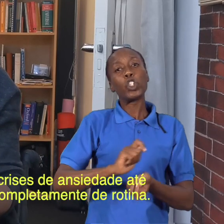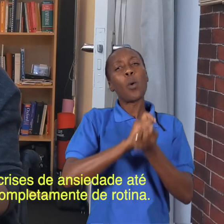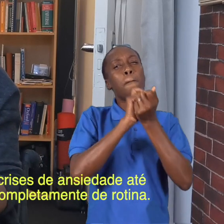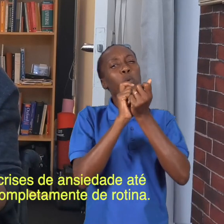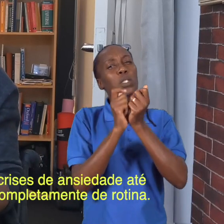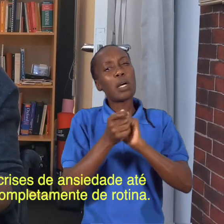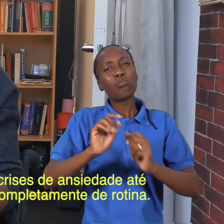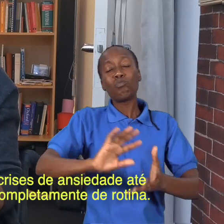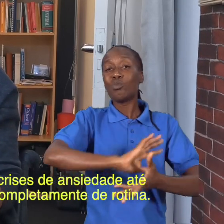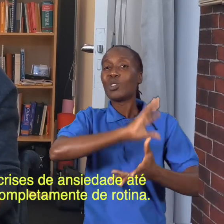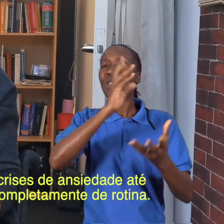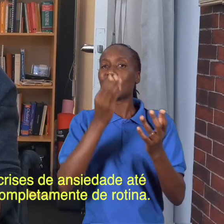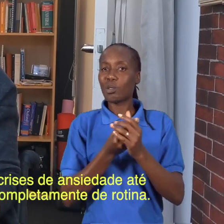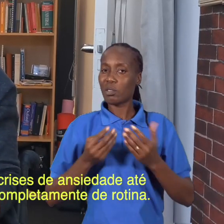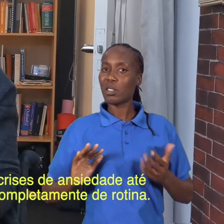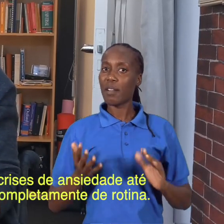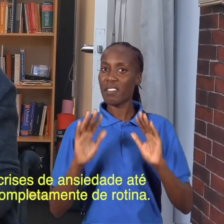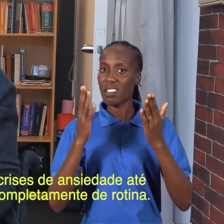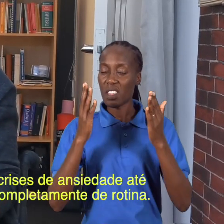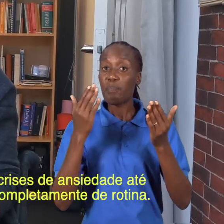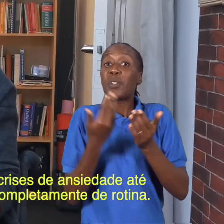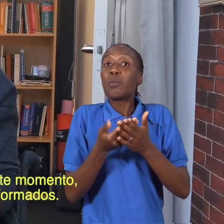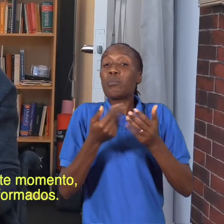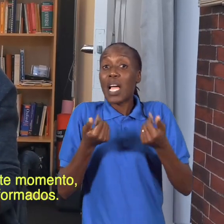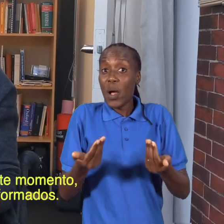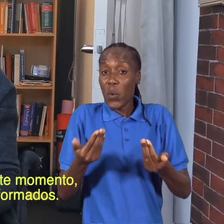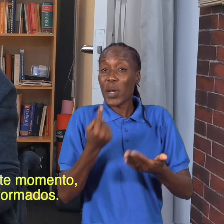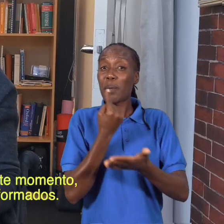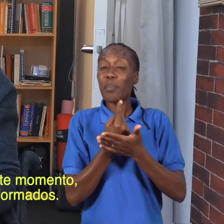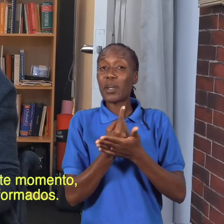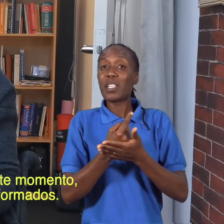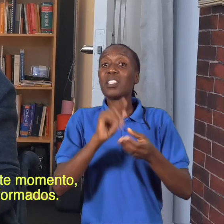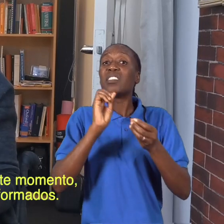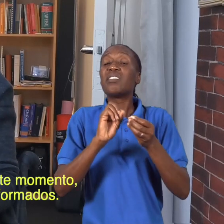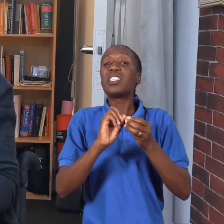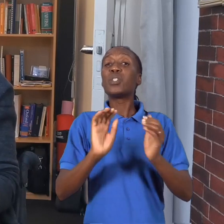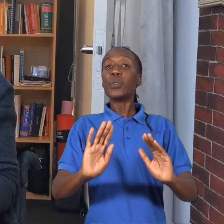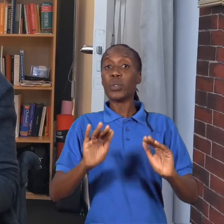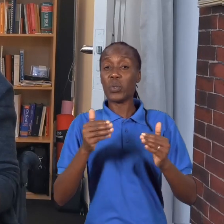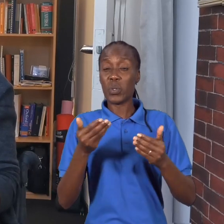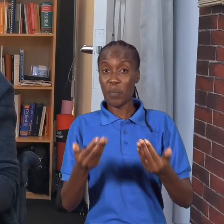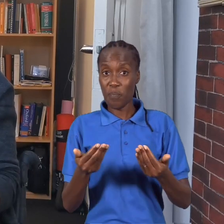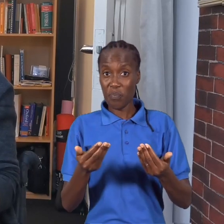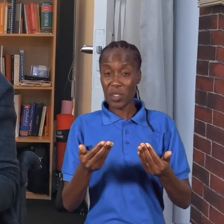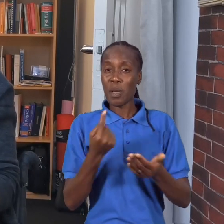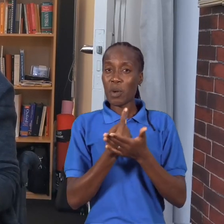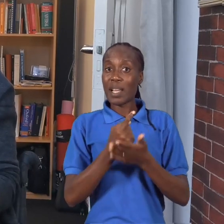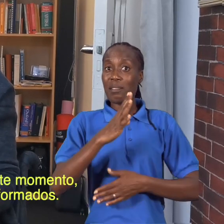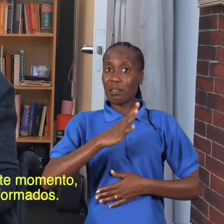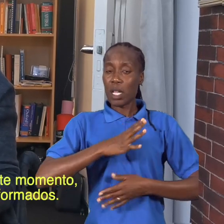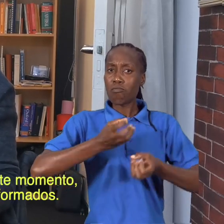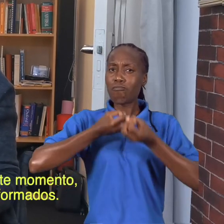completamente a nossa rotina. Então, o mais importante aqui, neste momento, é mesmo